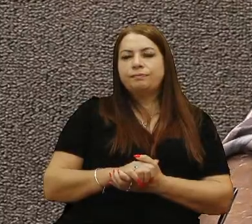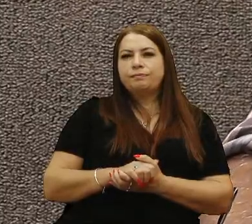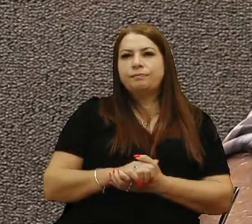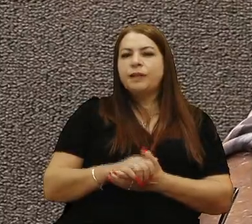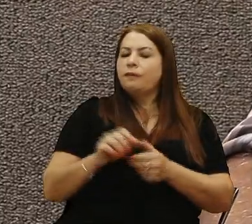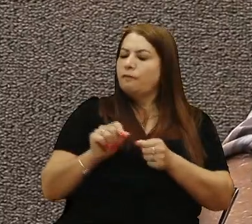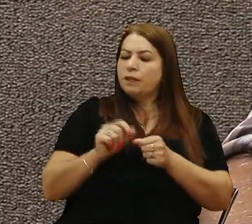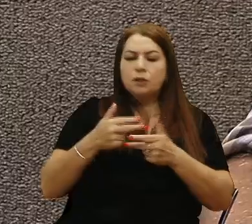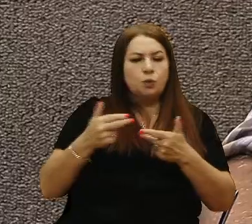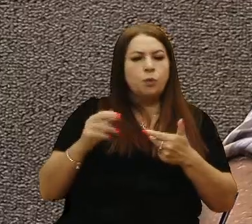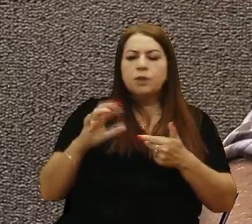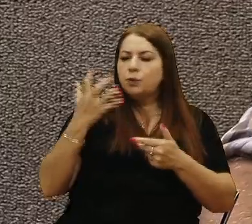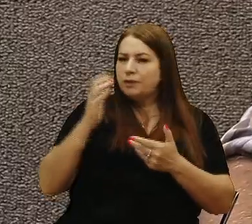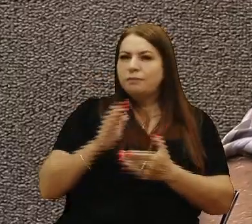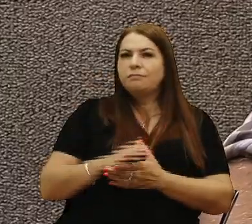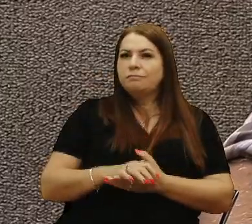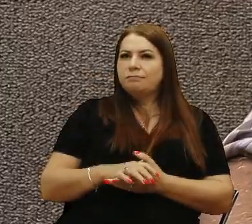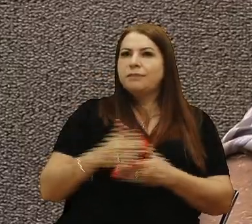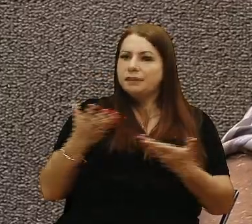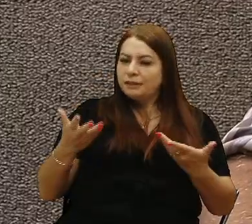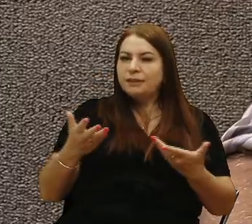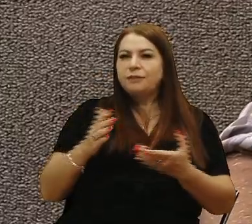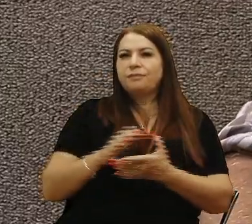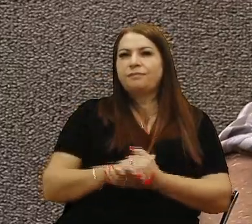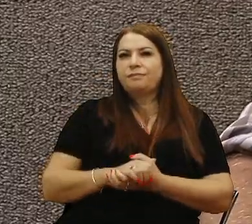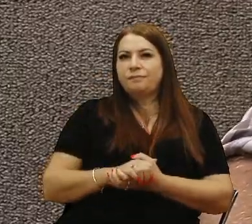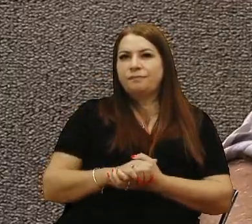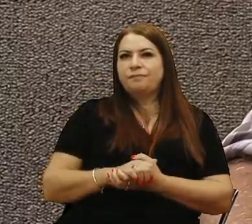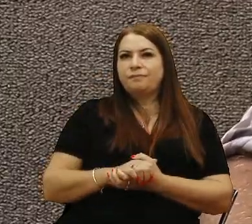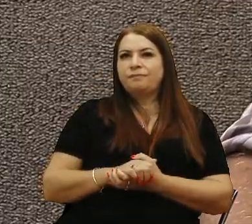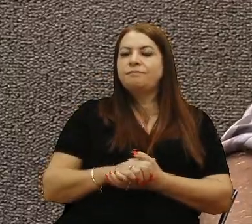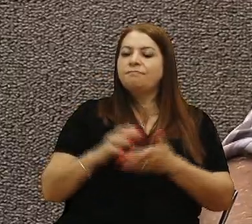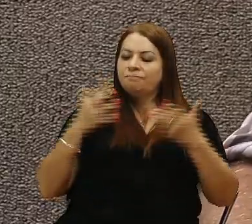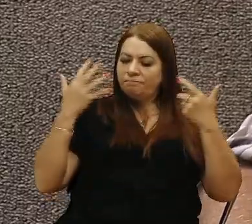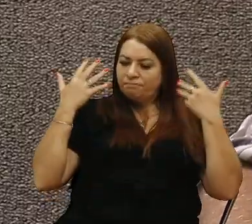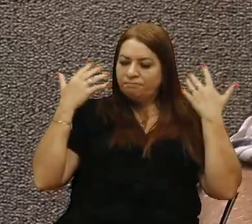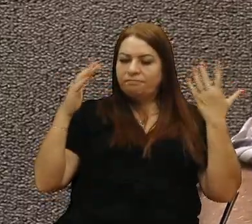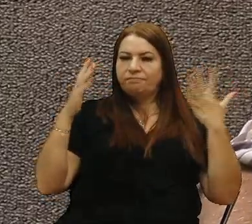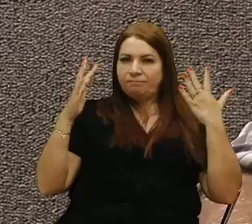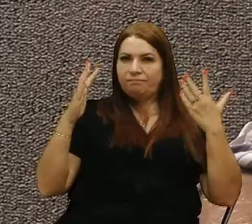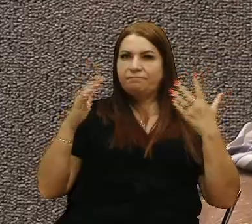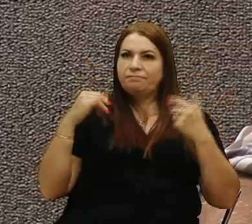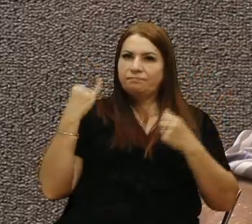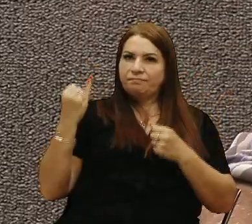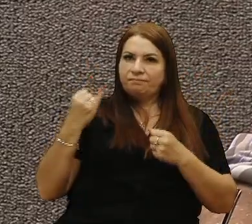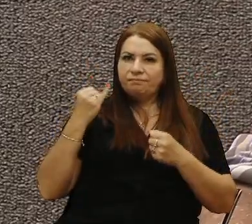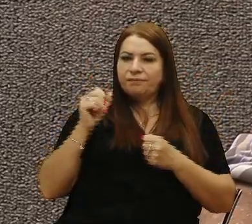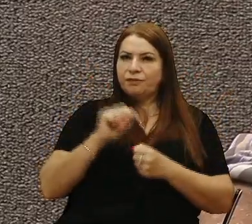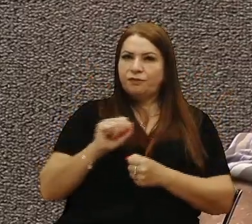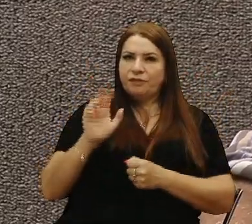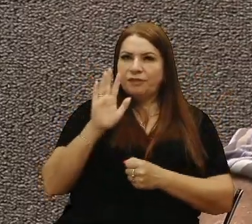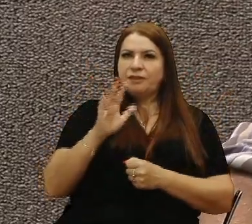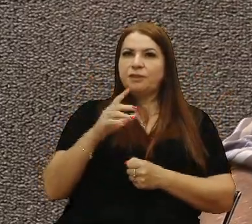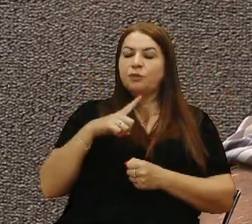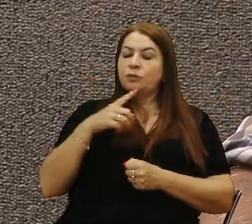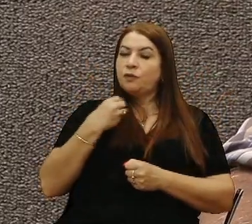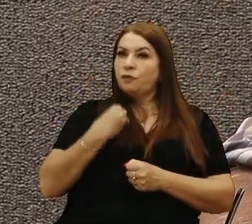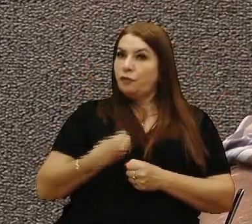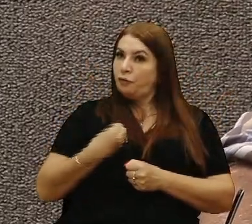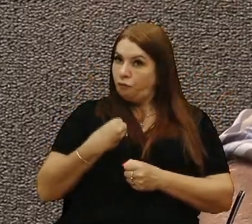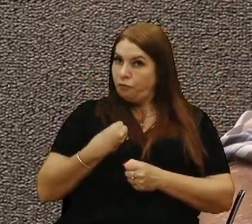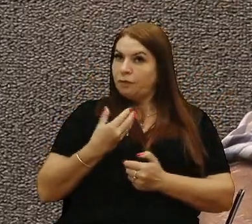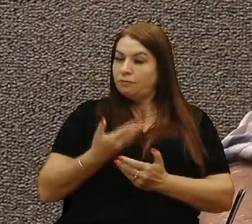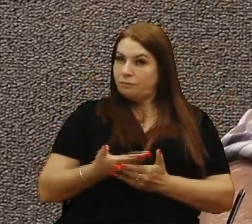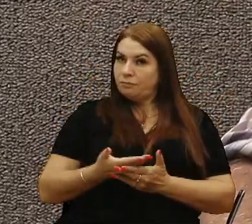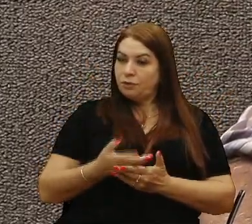fez as coisas acontecerem. Então, mais que louvável, mais que importante valorizar enquanto está vivo, enquanto